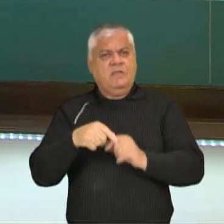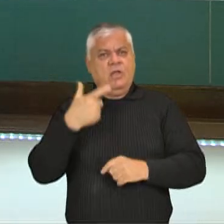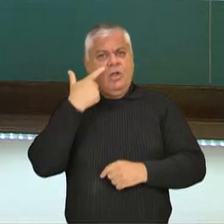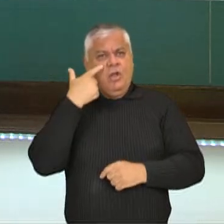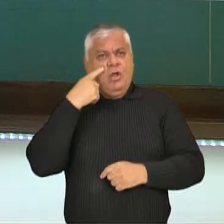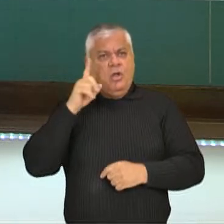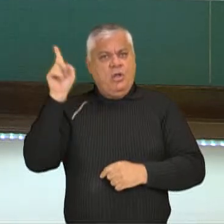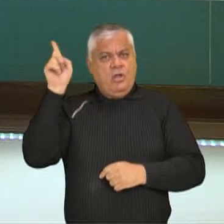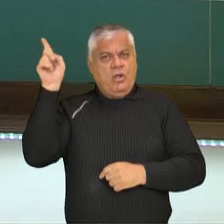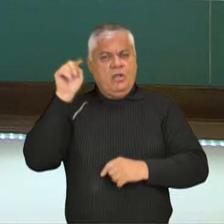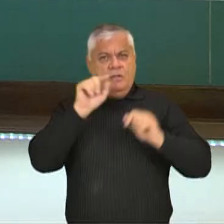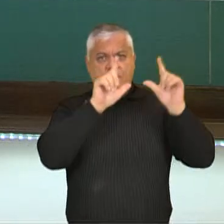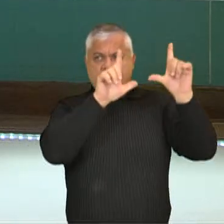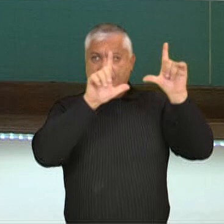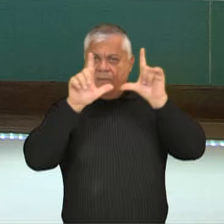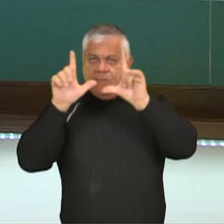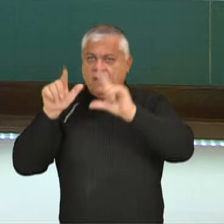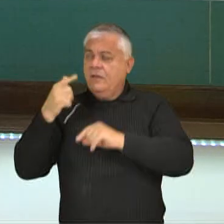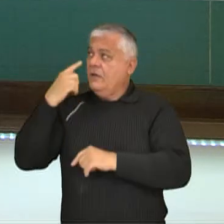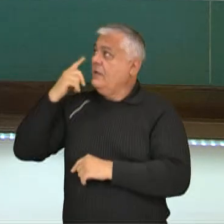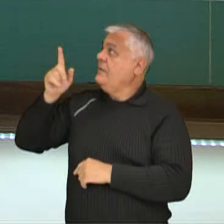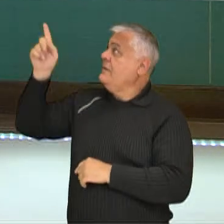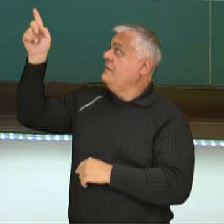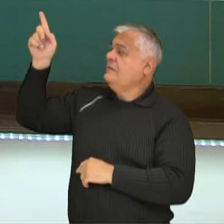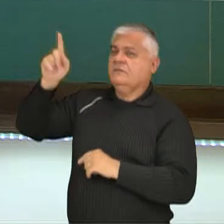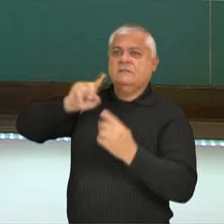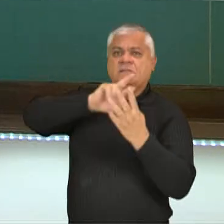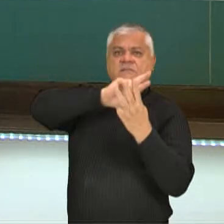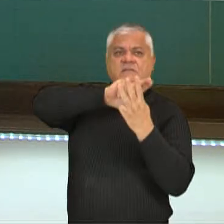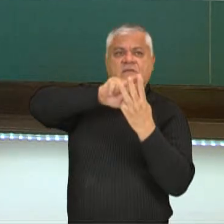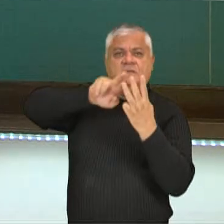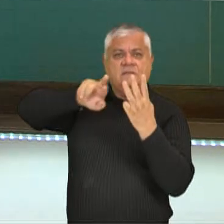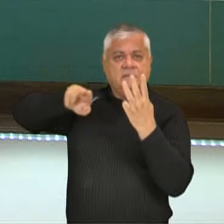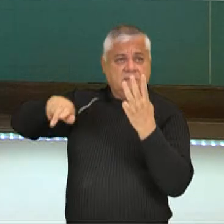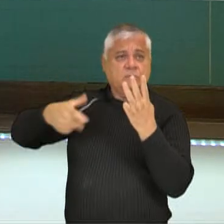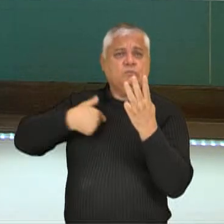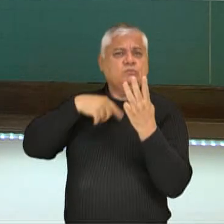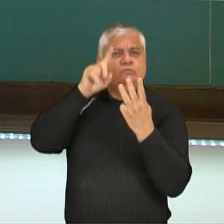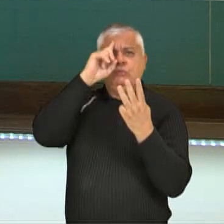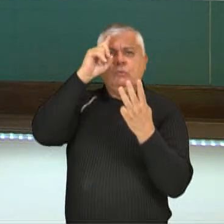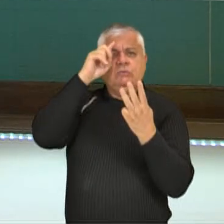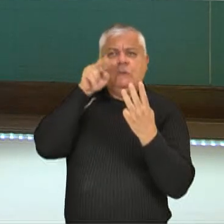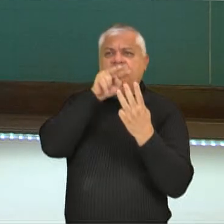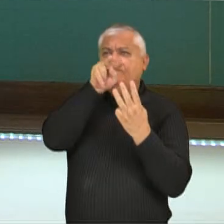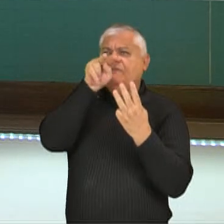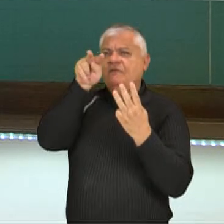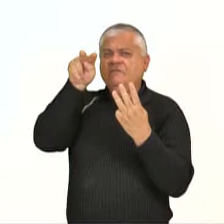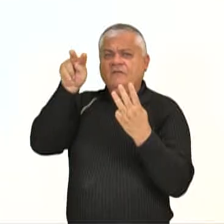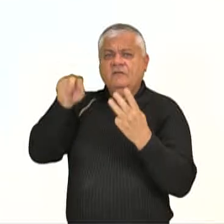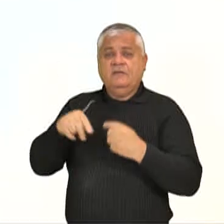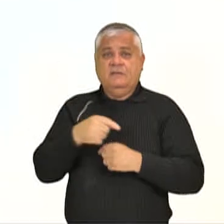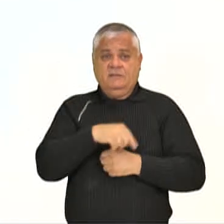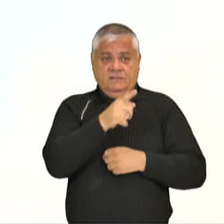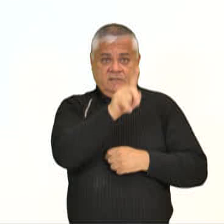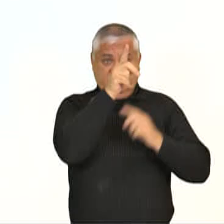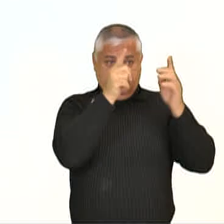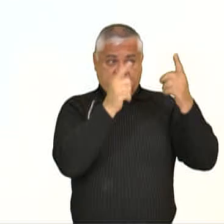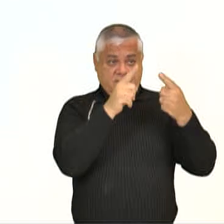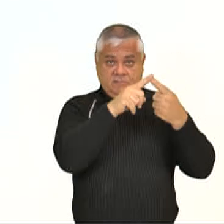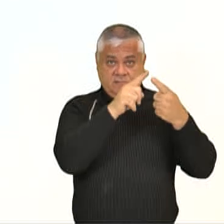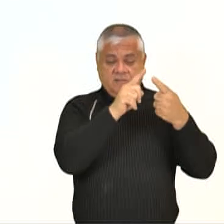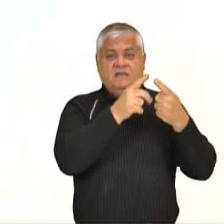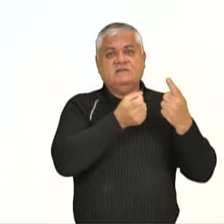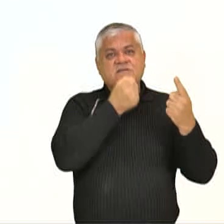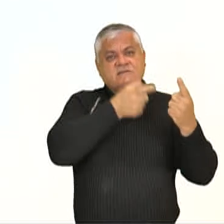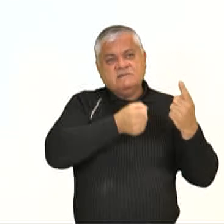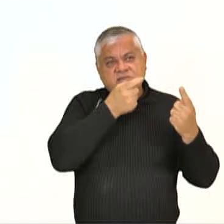nossa iconografia a diversidade de textos com que lidamos todos os dias, né? Nós temos à esquerda uma charge bastante crítica,